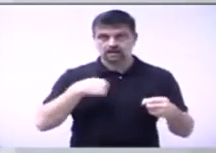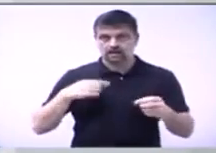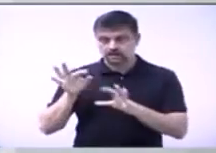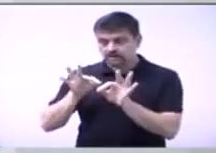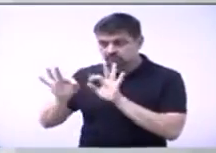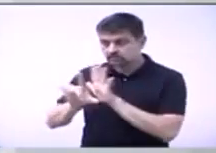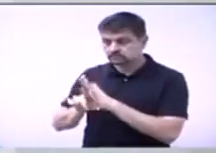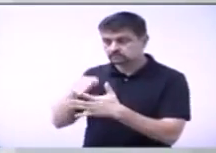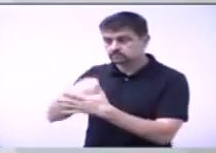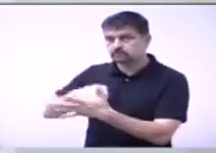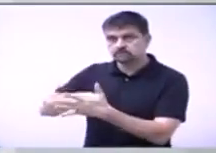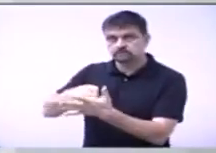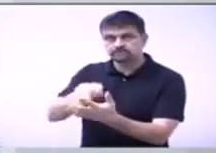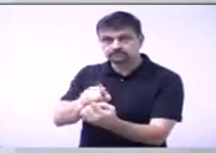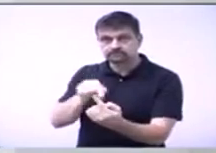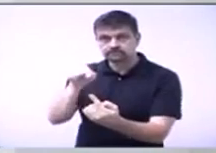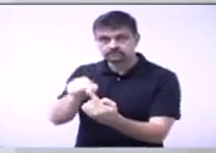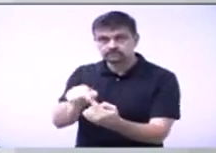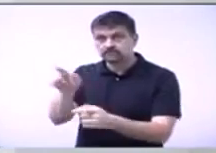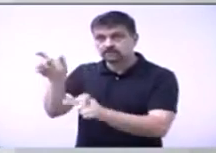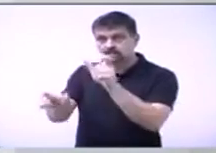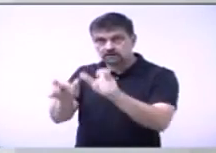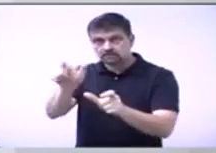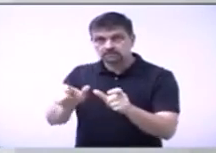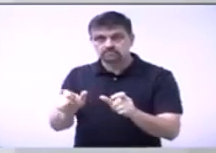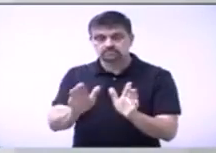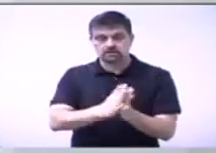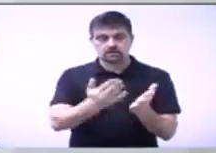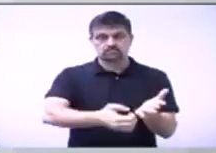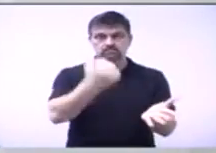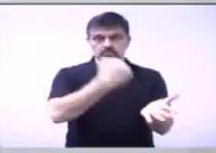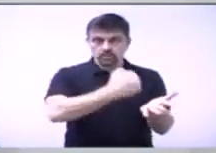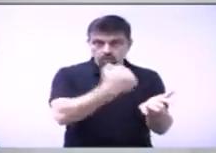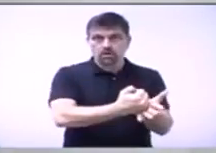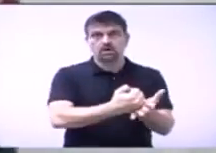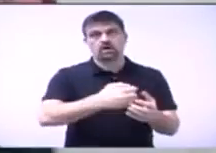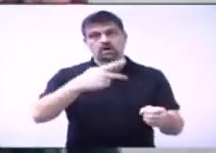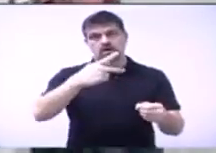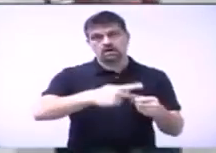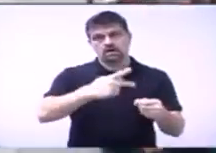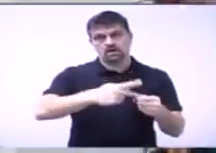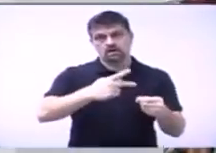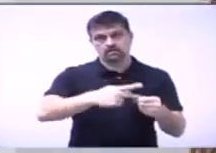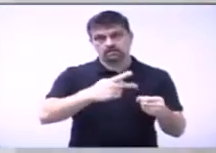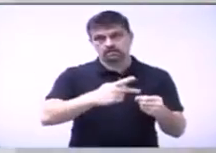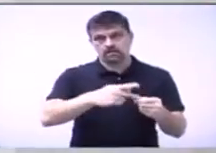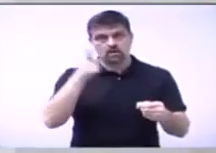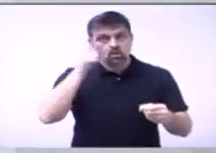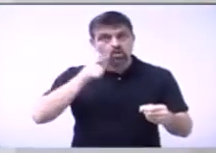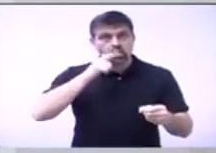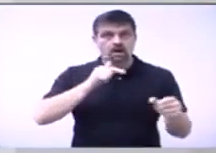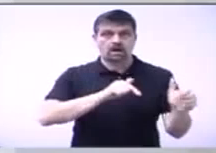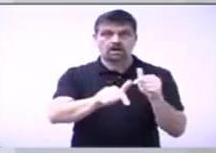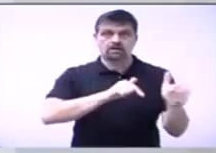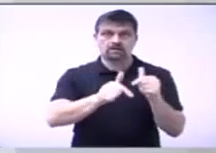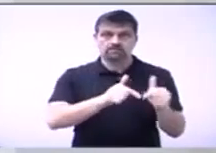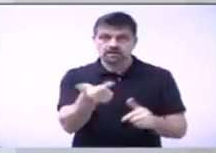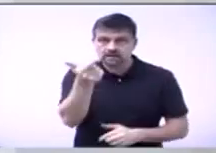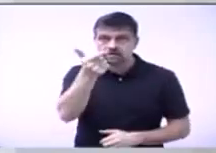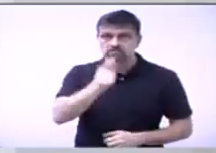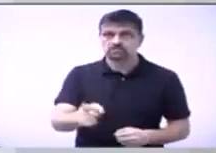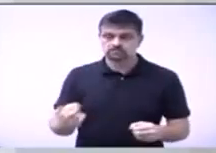e luta para que vocês estejam lá dentro nesse projeto agora da empregabilidade, para que pelo